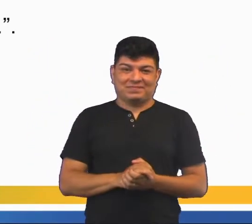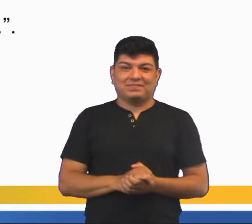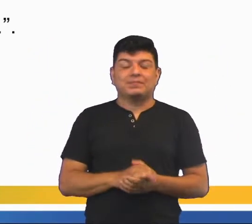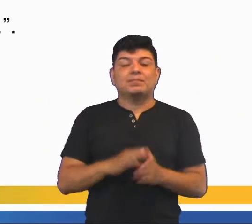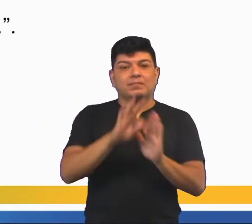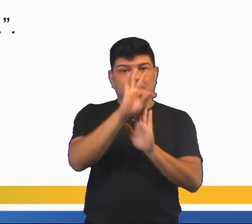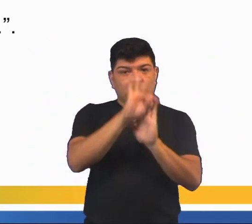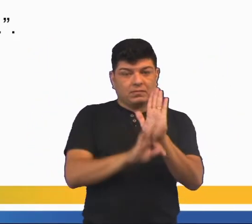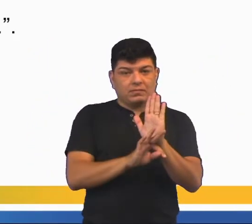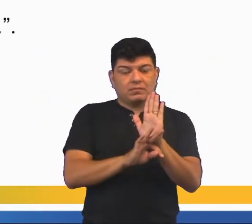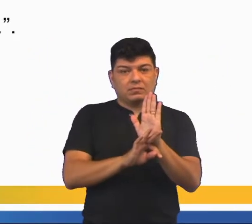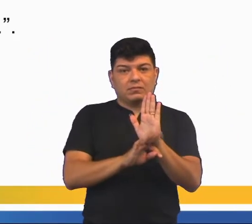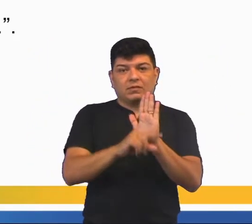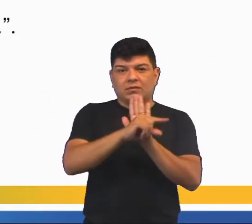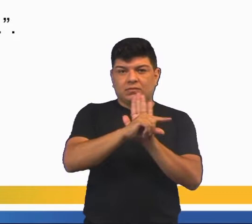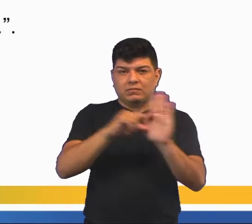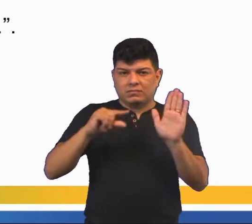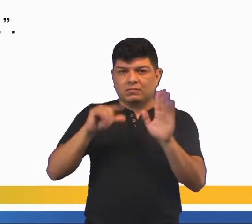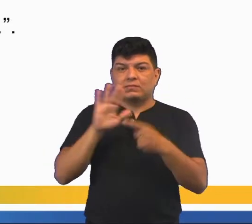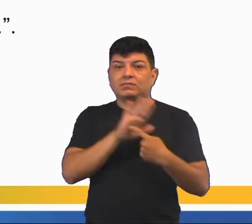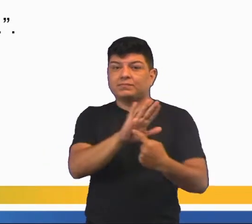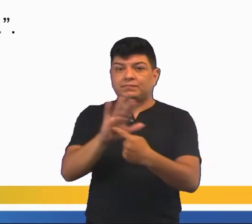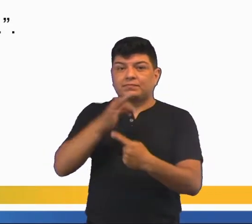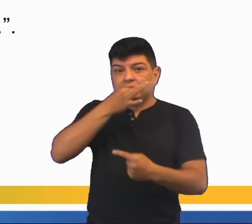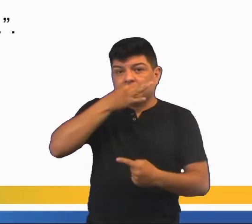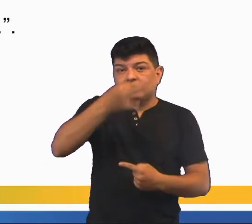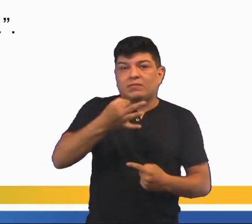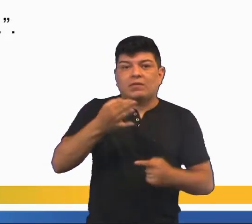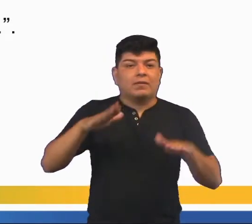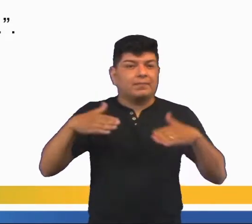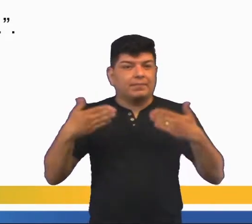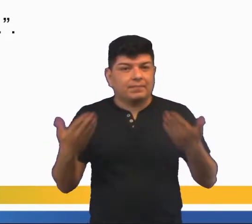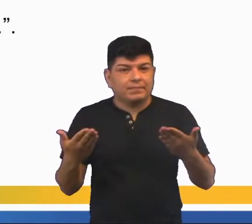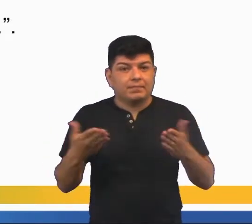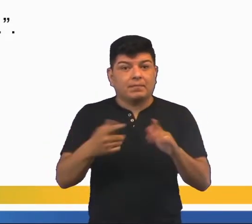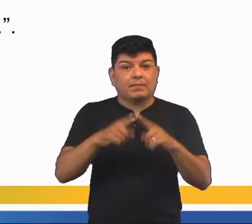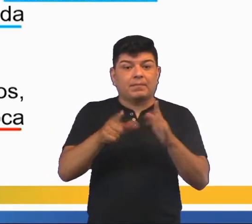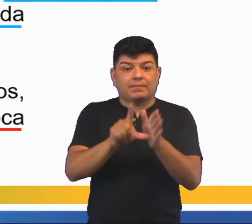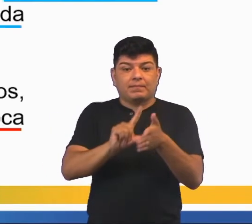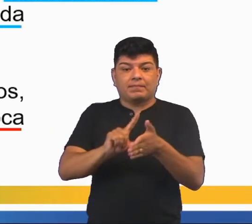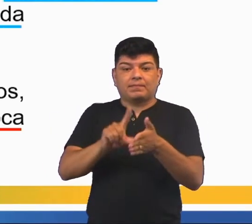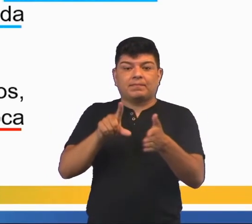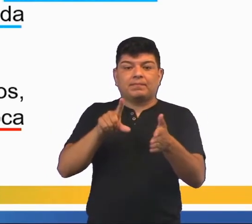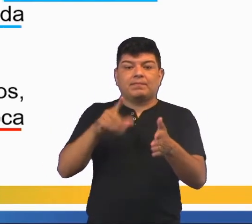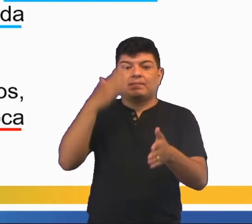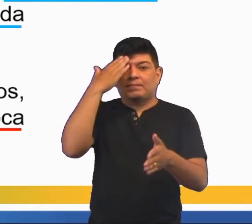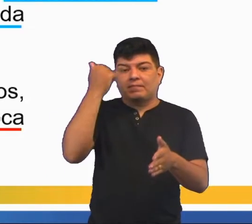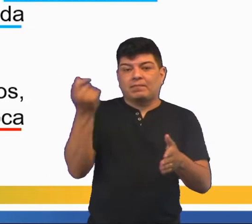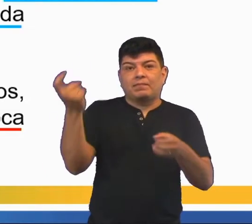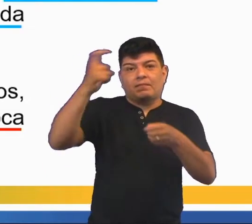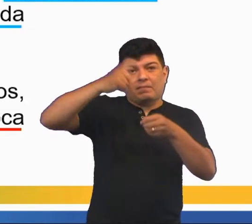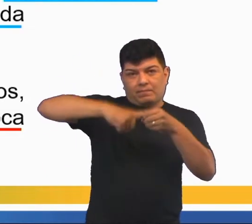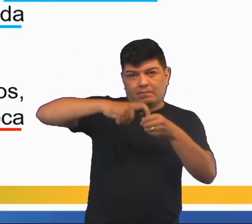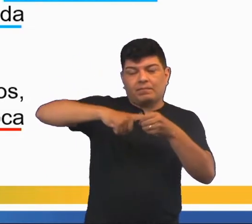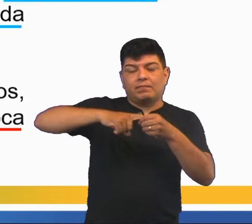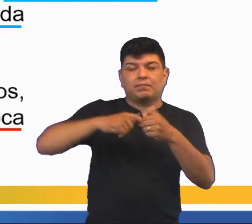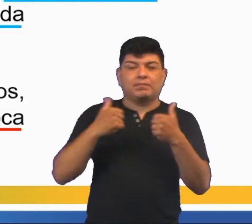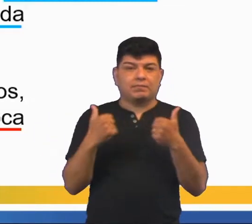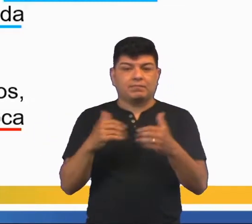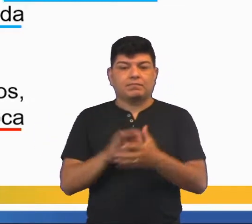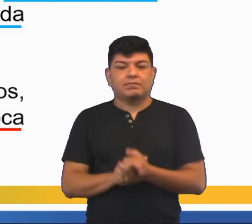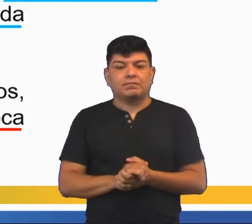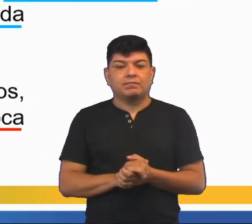Nesse texto, o trecho que expressa uma opinião é, mas antes da gente identificar, vamos voltar aqui nesse